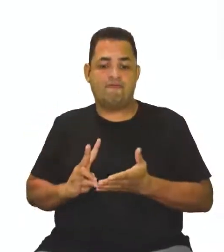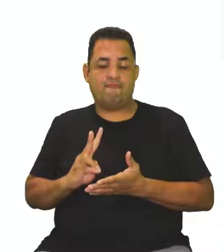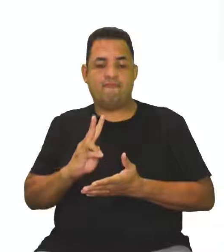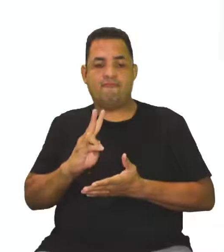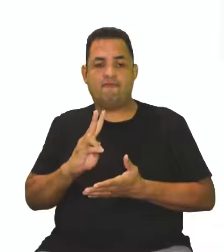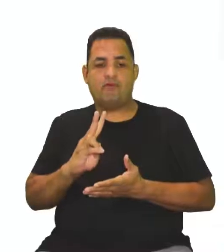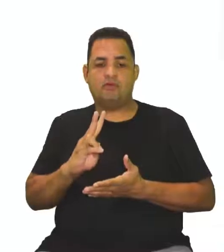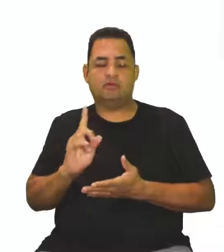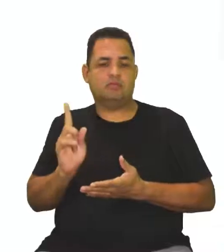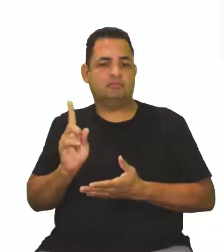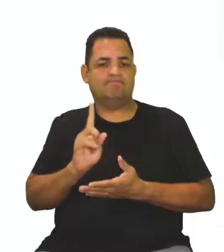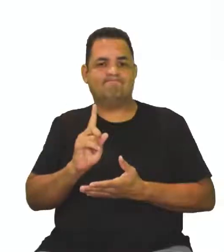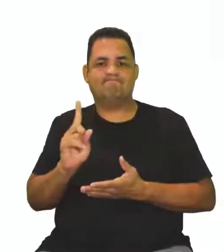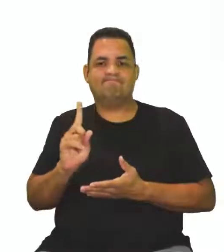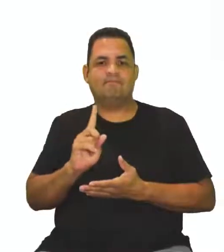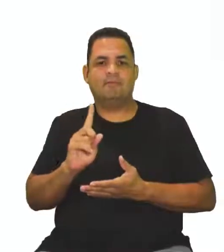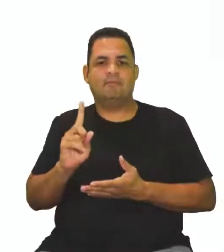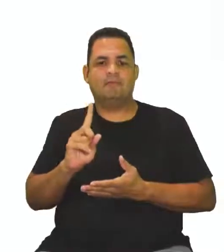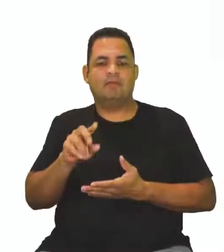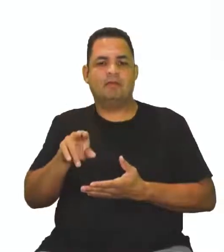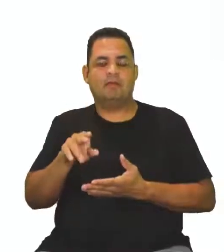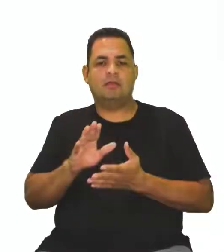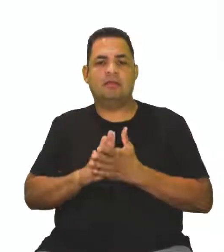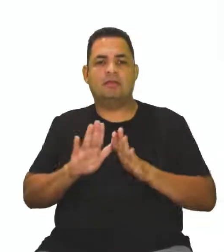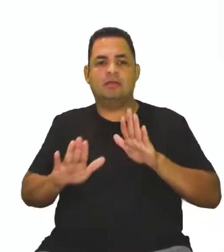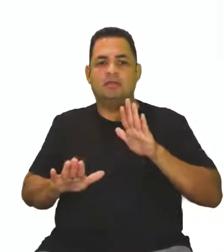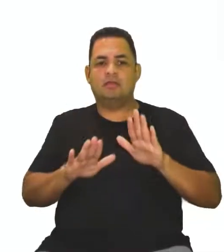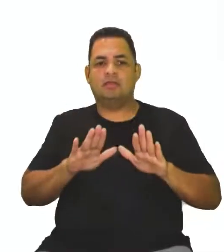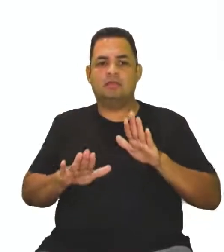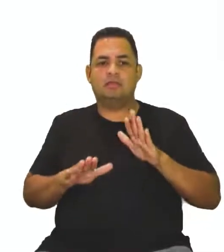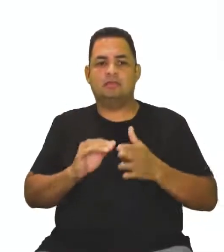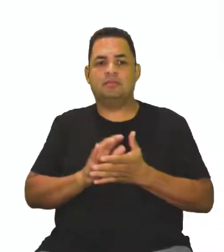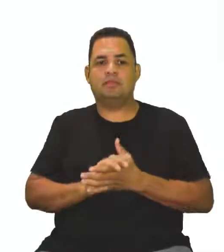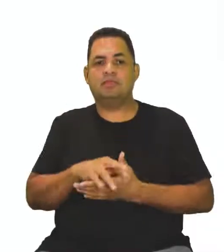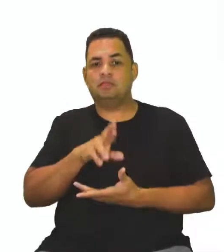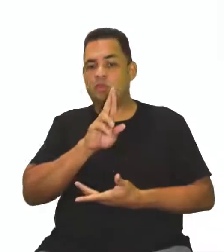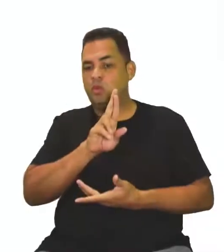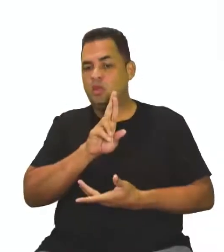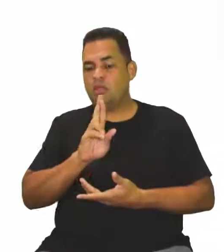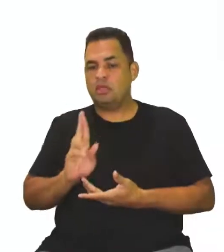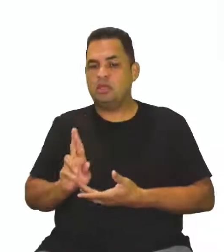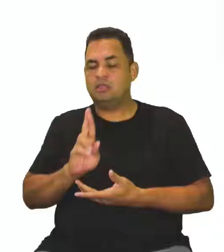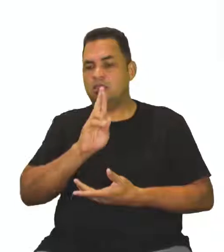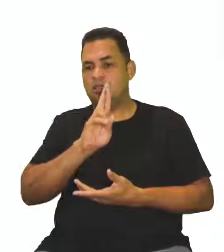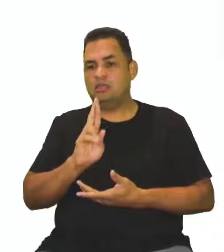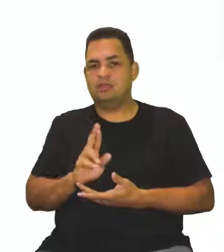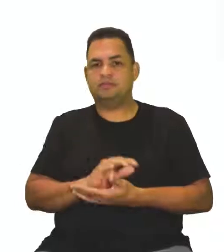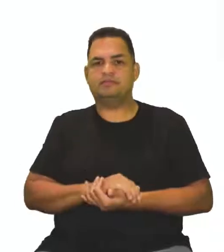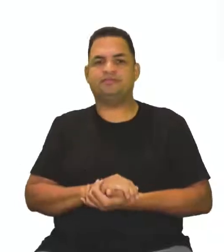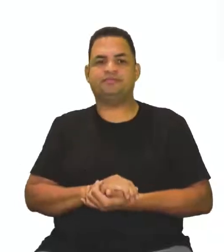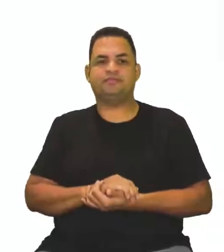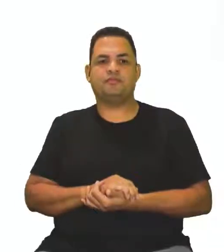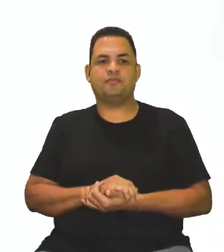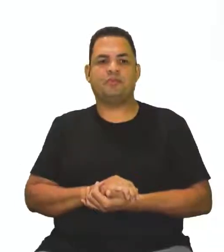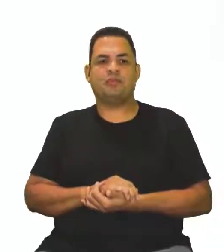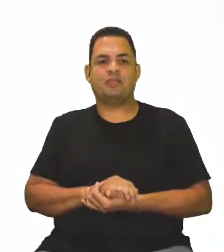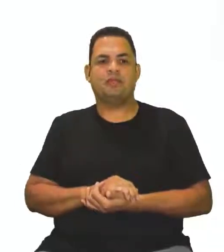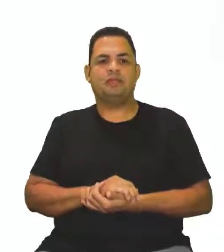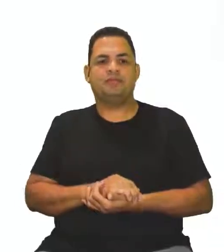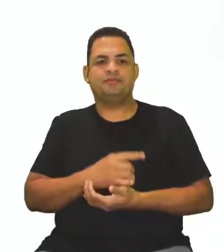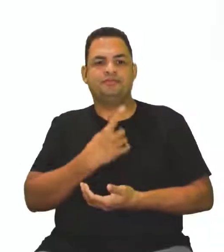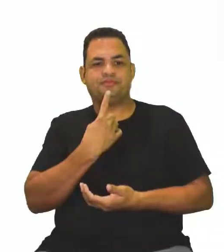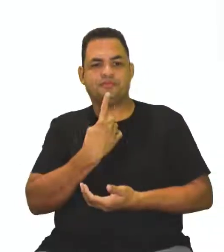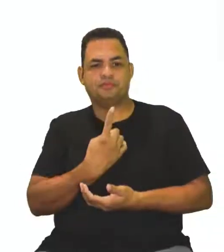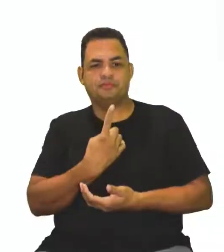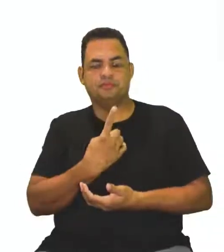não é igual, ok? Ela depende do valor do resistor. Então, tá aqui, ó. O de 1